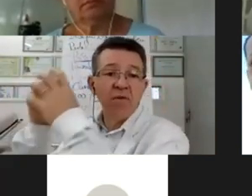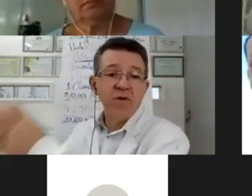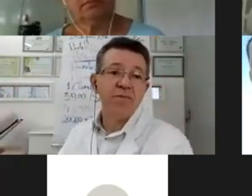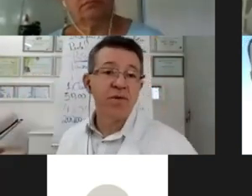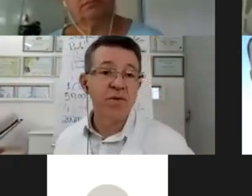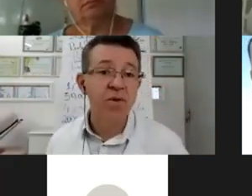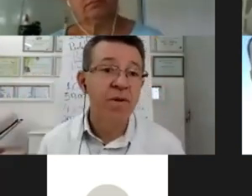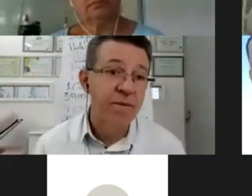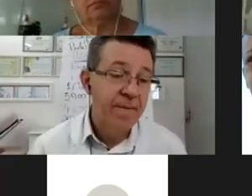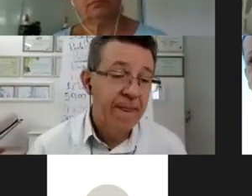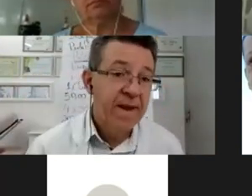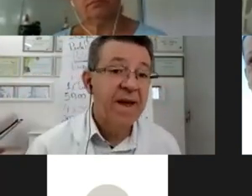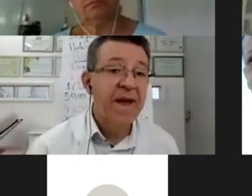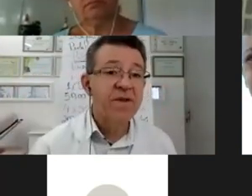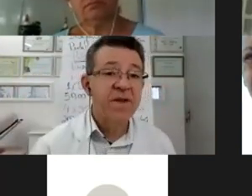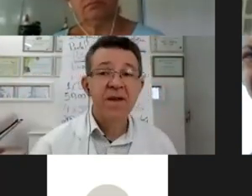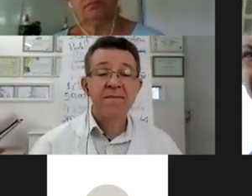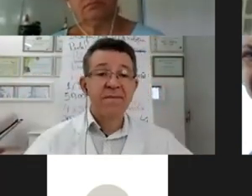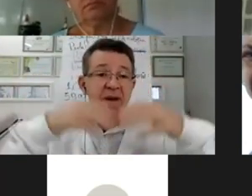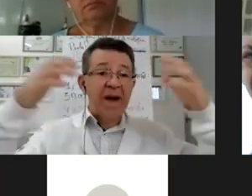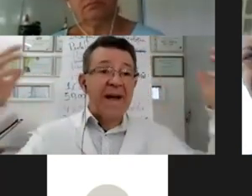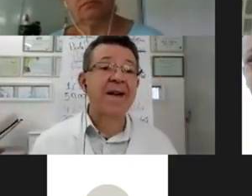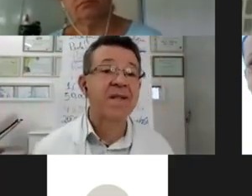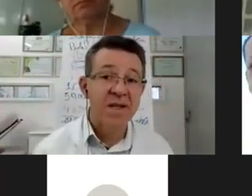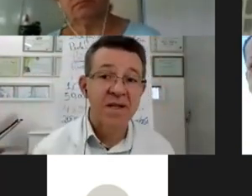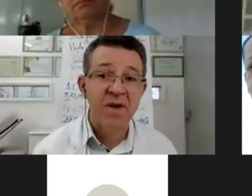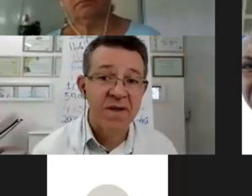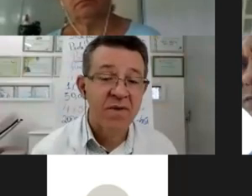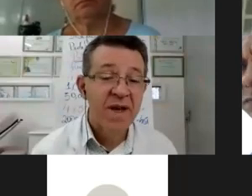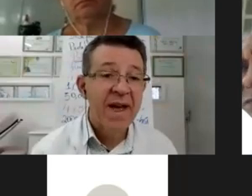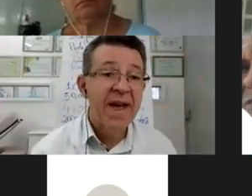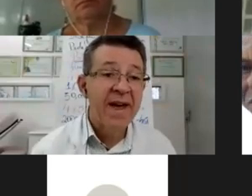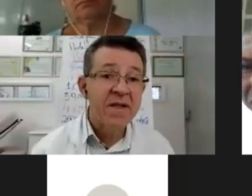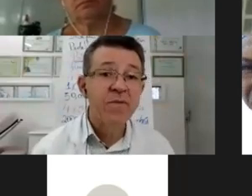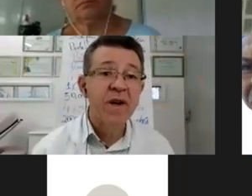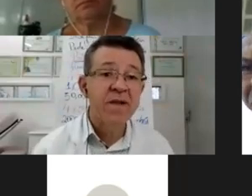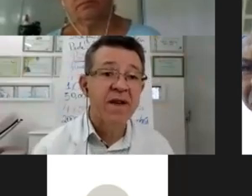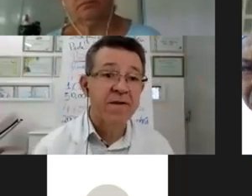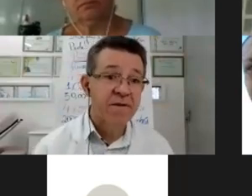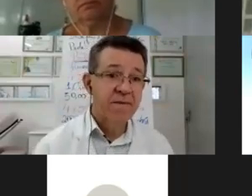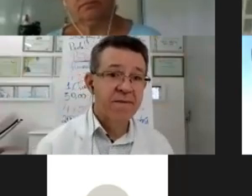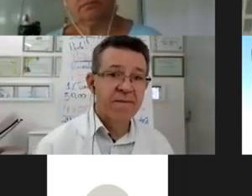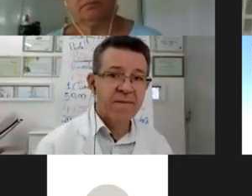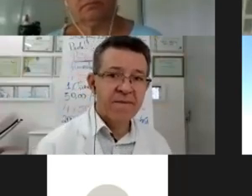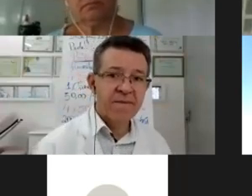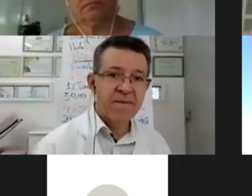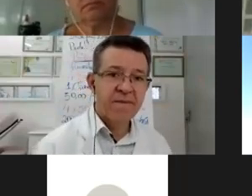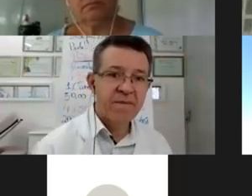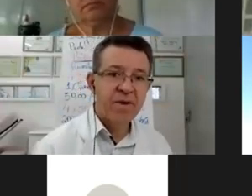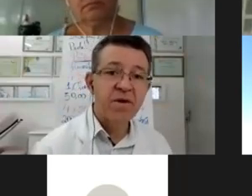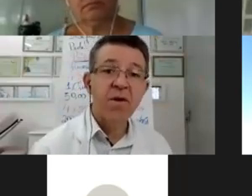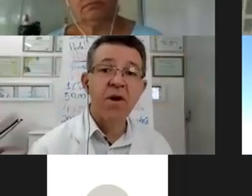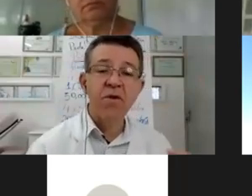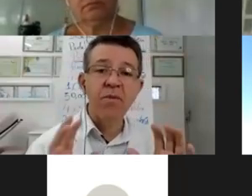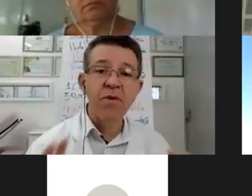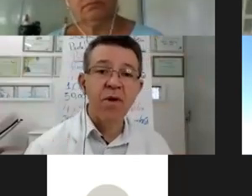alojar em algum outro ponto do corpo. E aí você alastra a situação. É esse o meu receio.